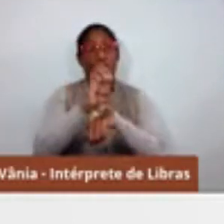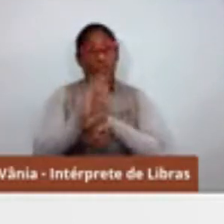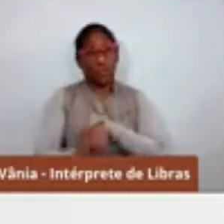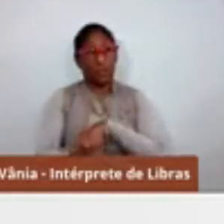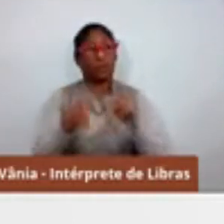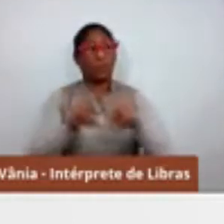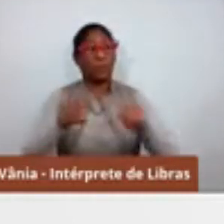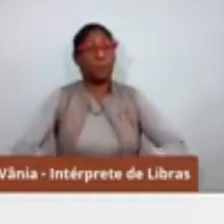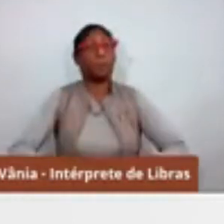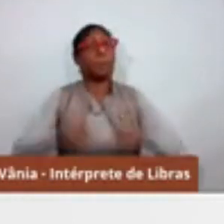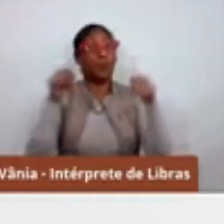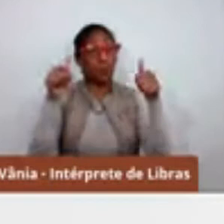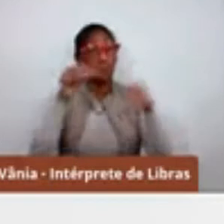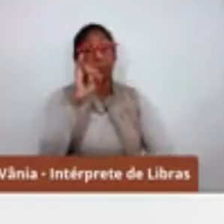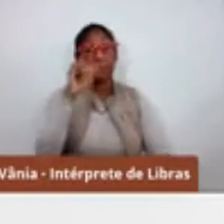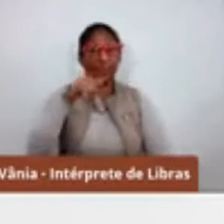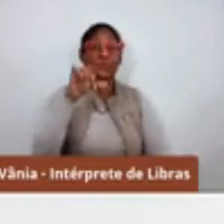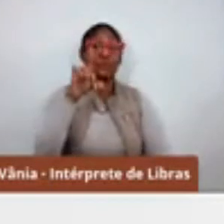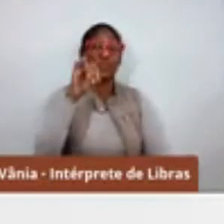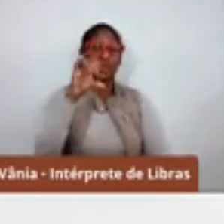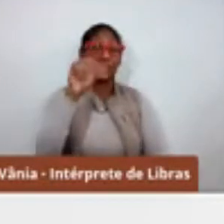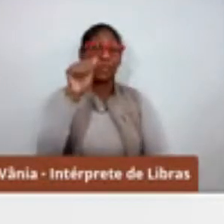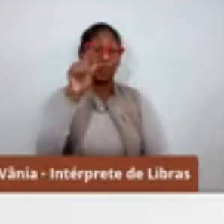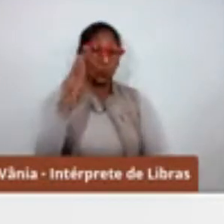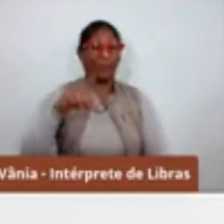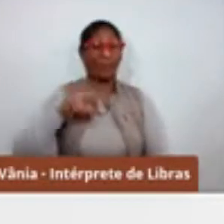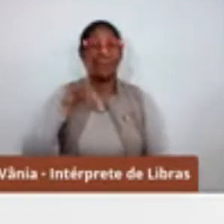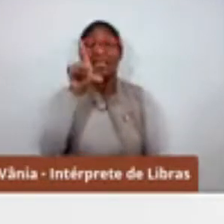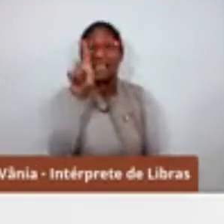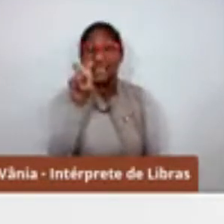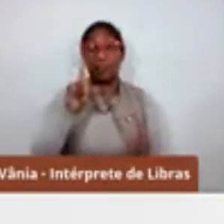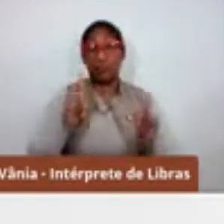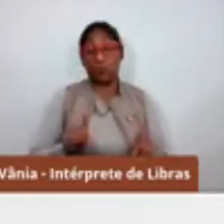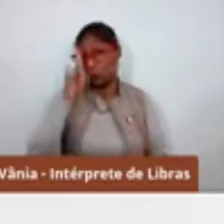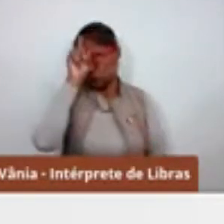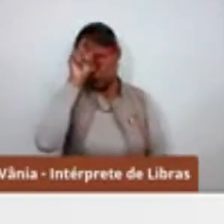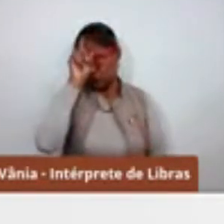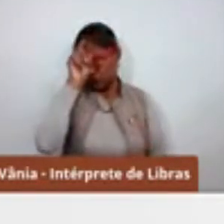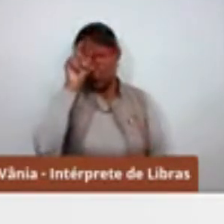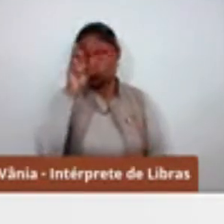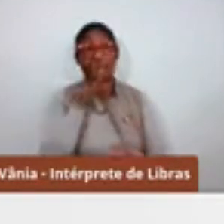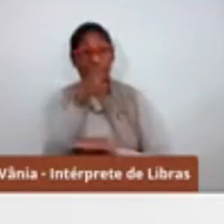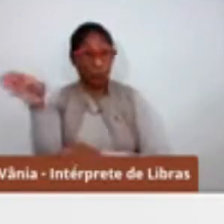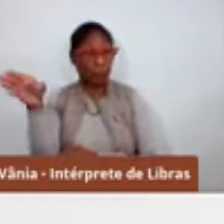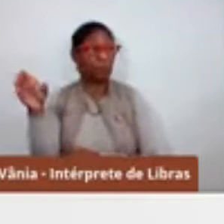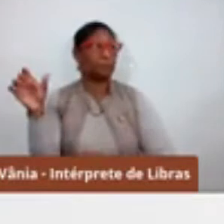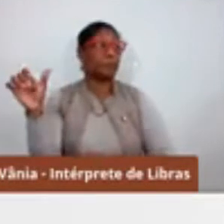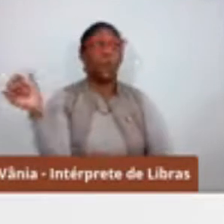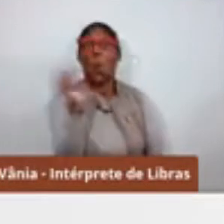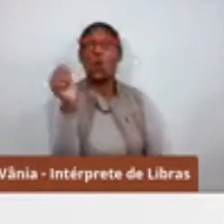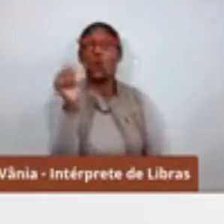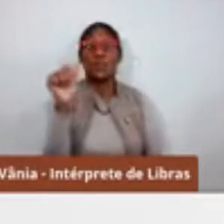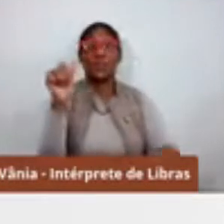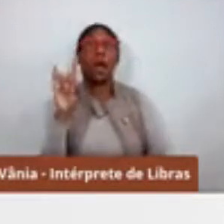de indicadores, nós tivemos 15 hospitalizações na semana anterior a esta, foram 11 hospitalizações na última